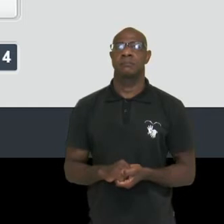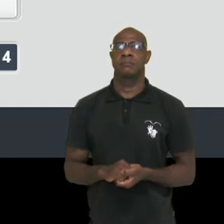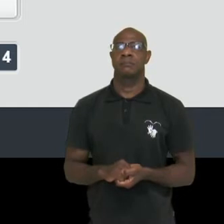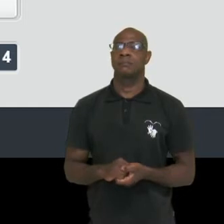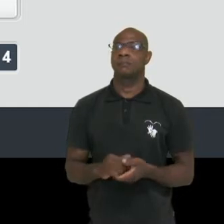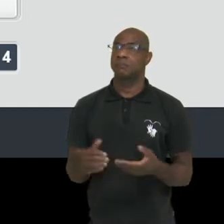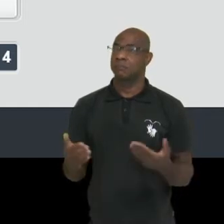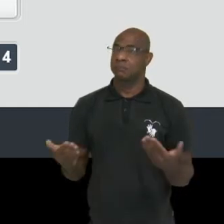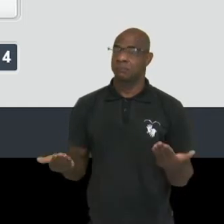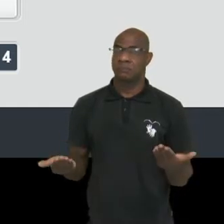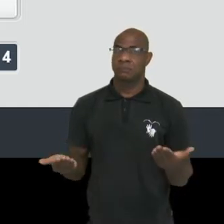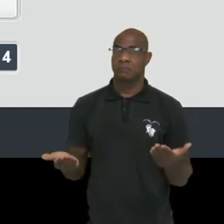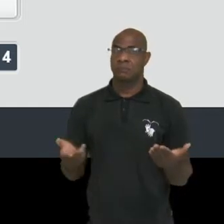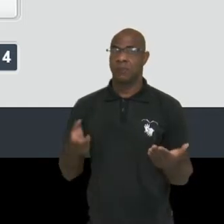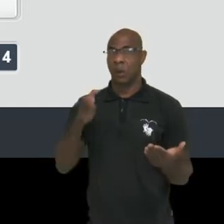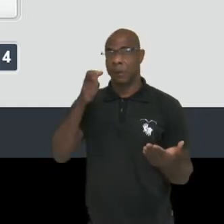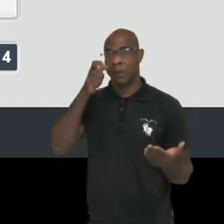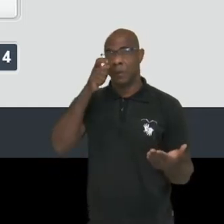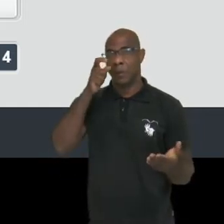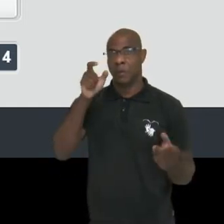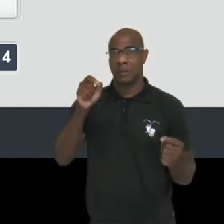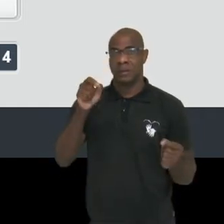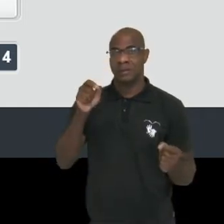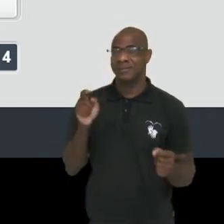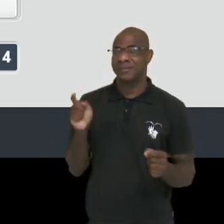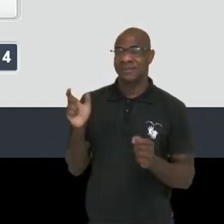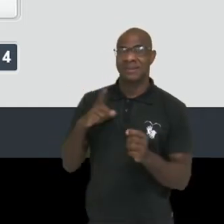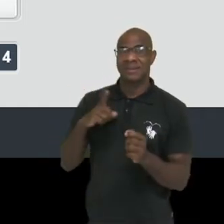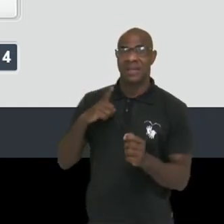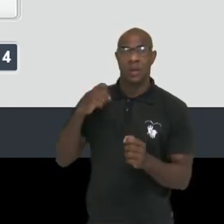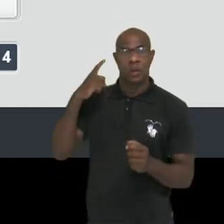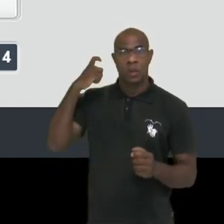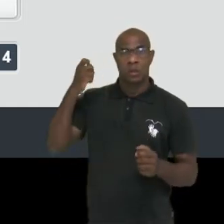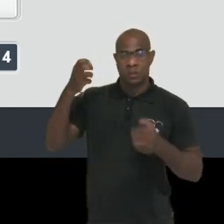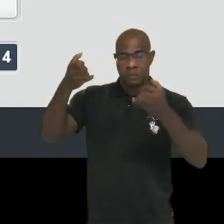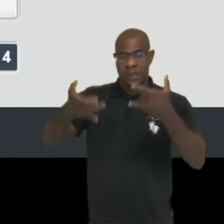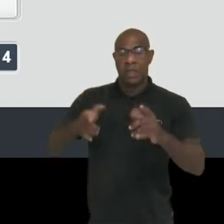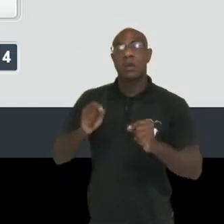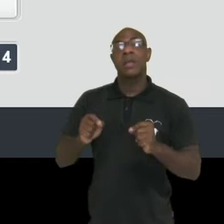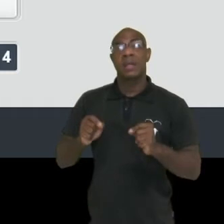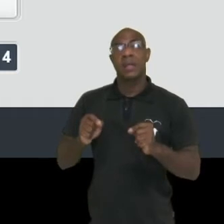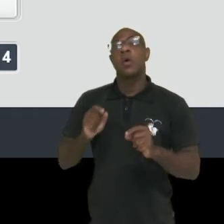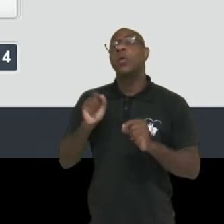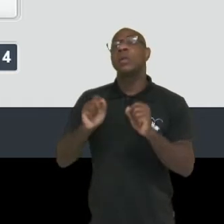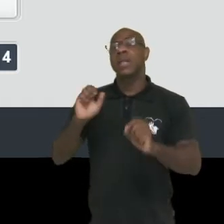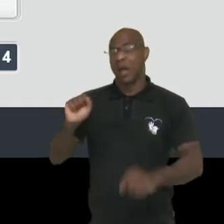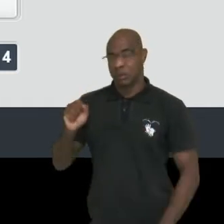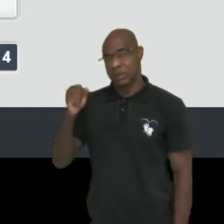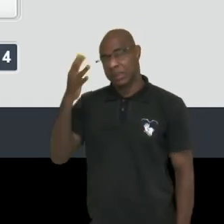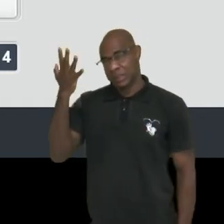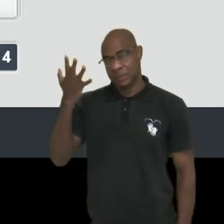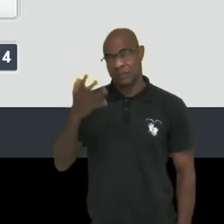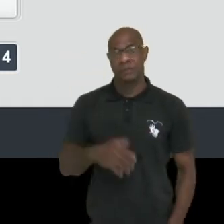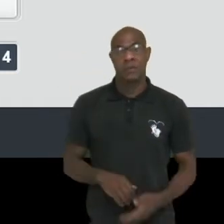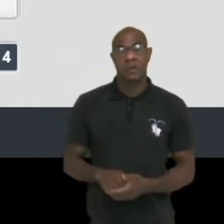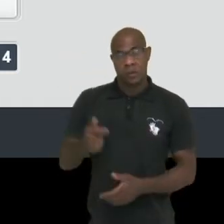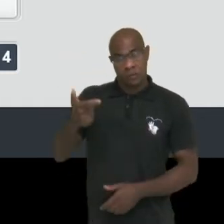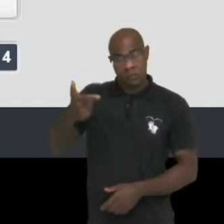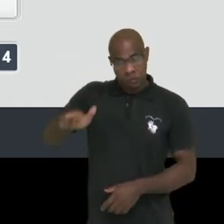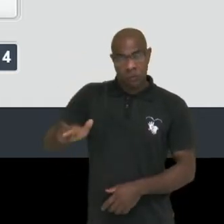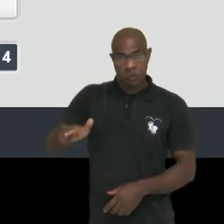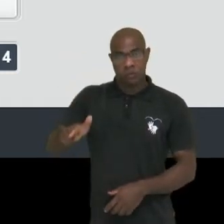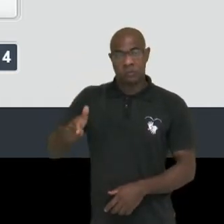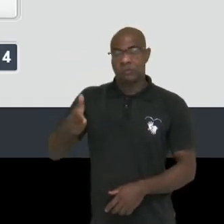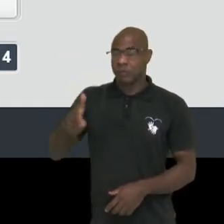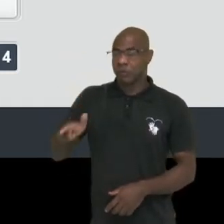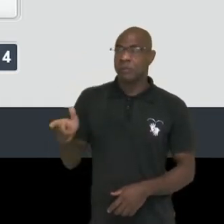Então, olha só. Observem que eles falam sobre as atividades que estão acontecendo. Vamos ouvir mais uma vez, como eu sempre digo, ouçam uma